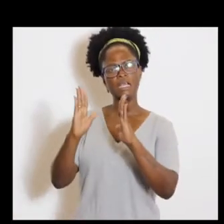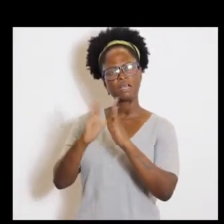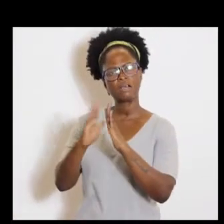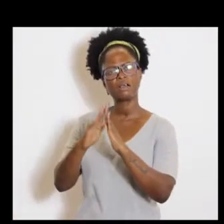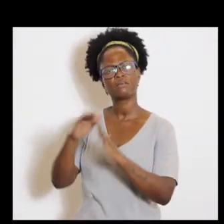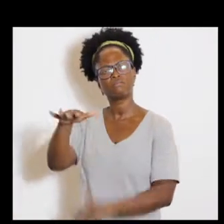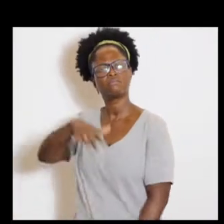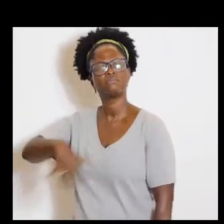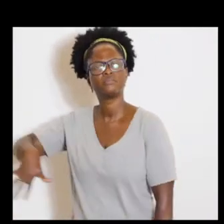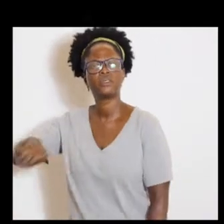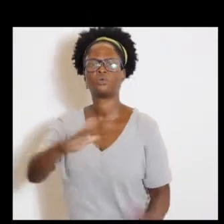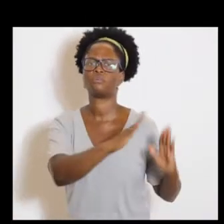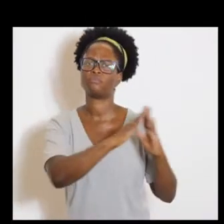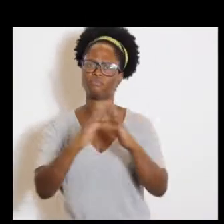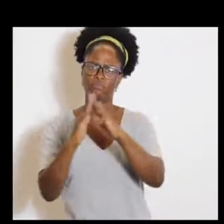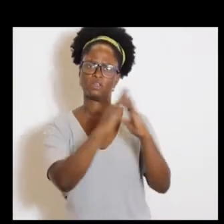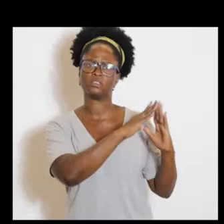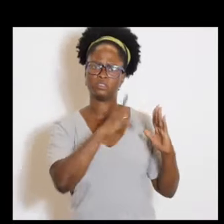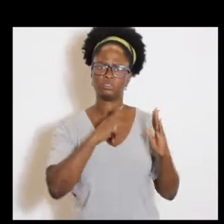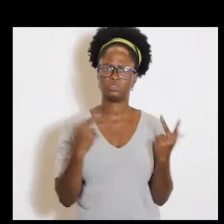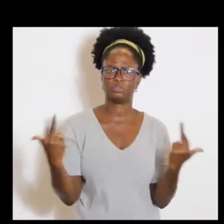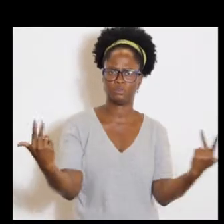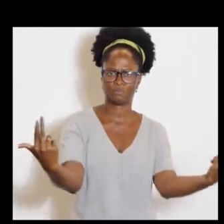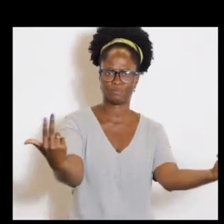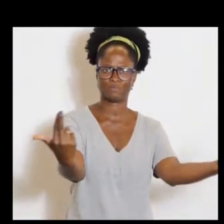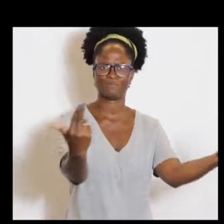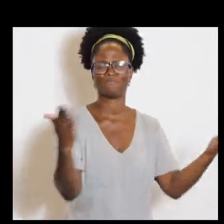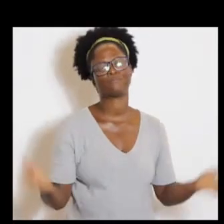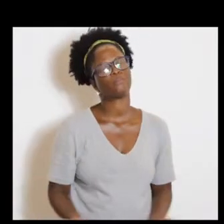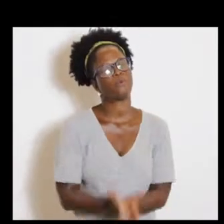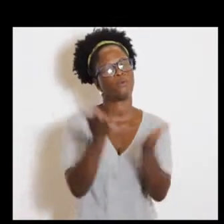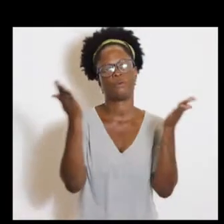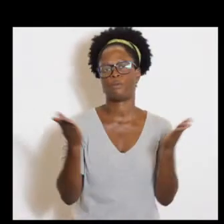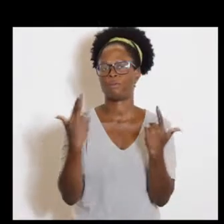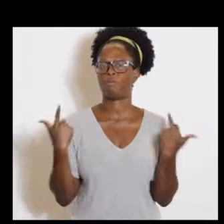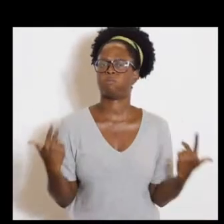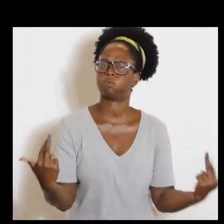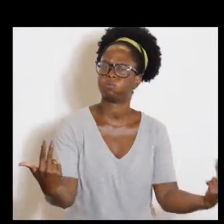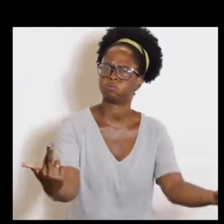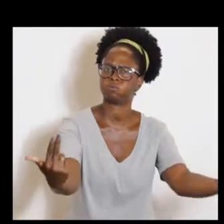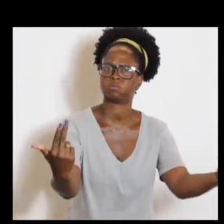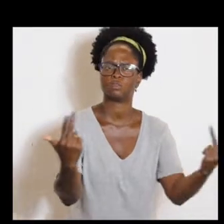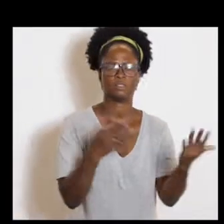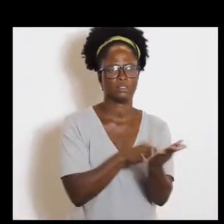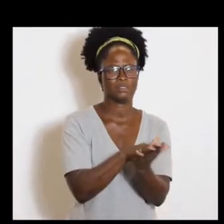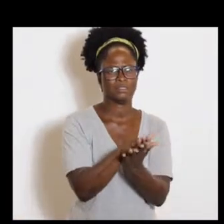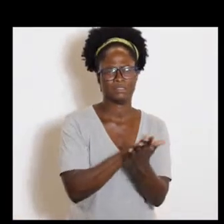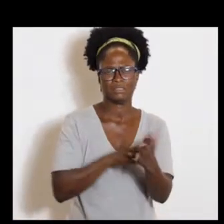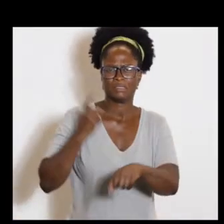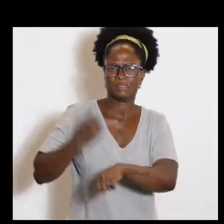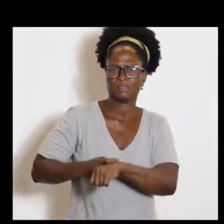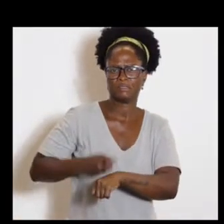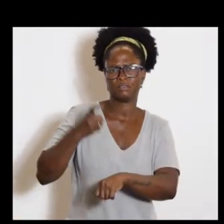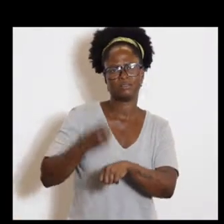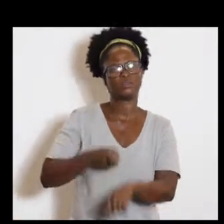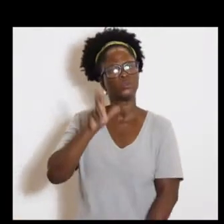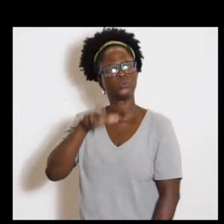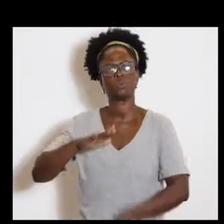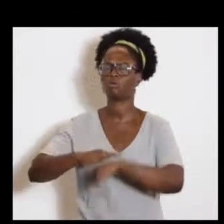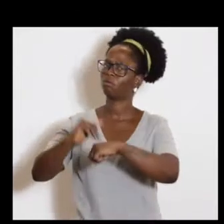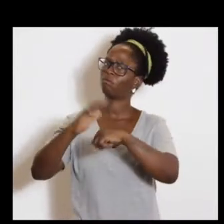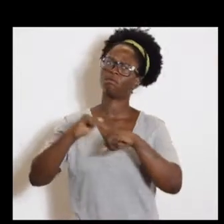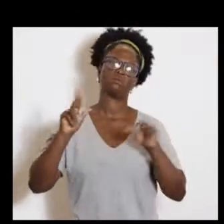comunista os resíduos tinham em comum a mesma miséria as bostas nunca fizeram carinho